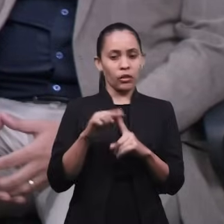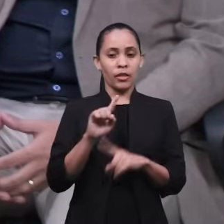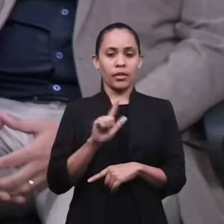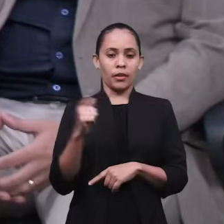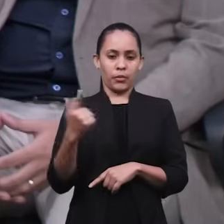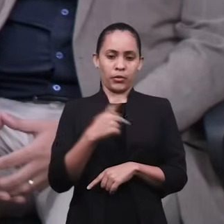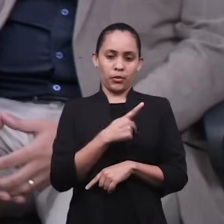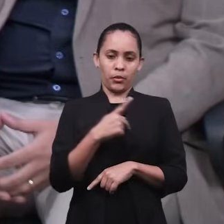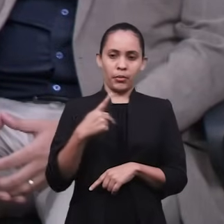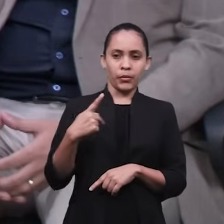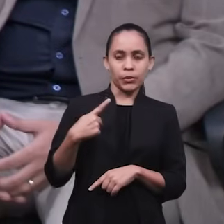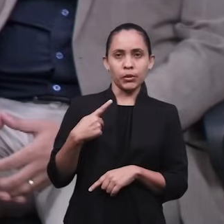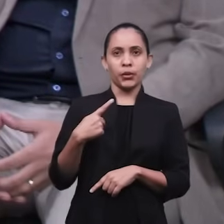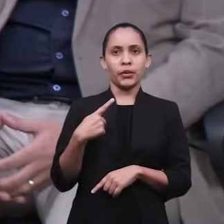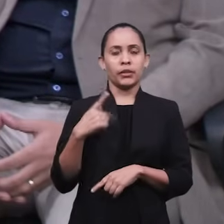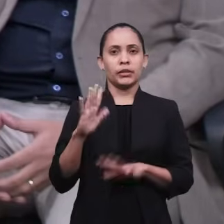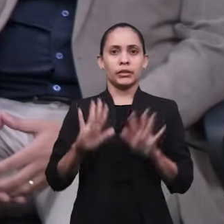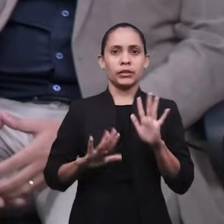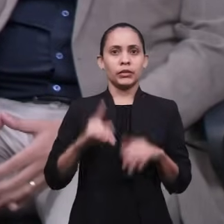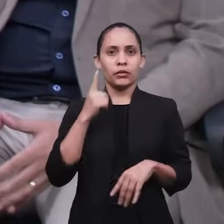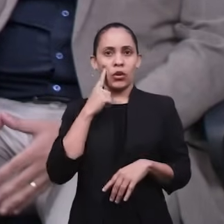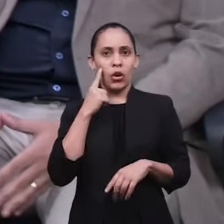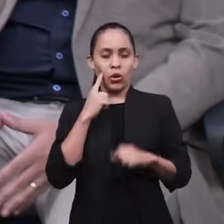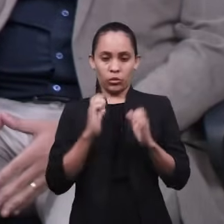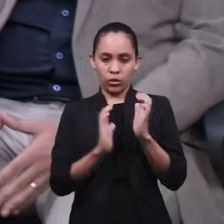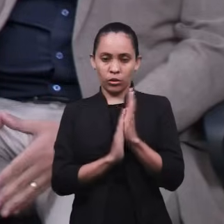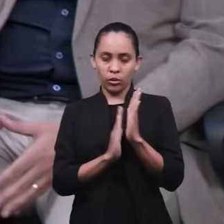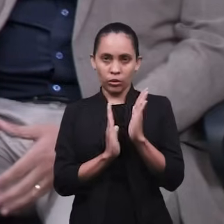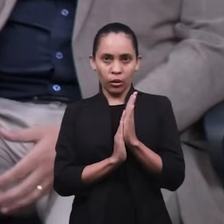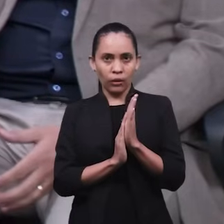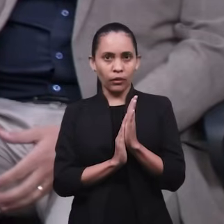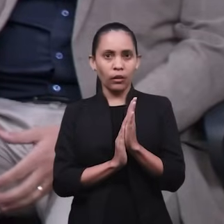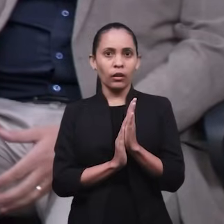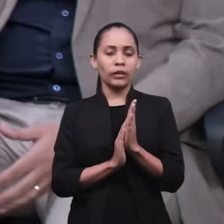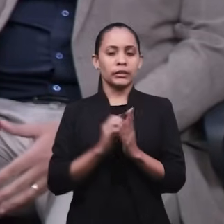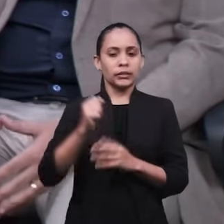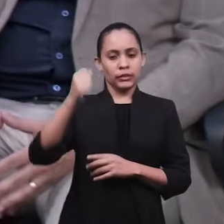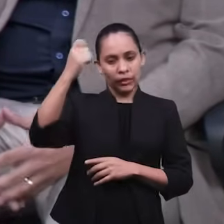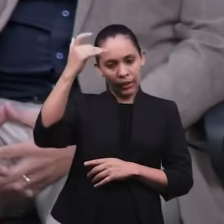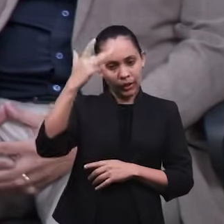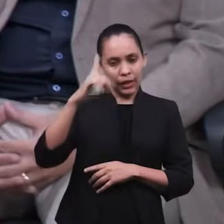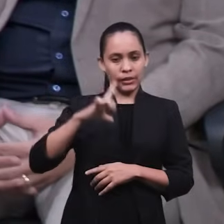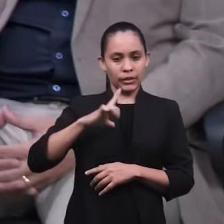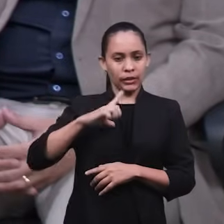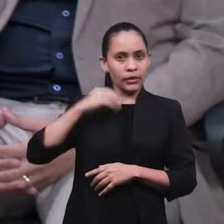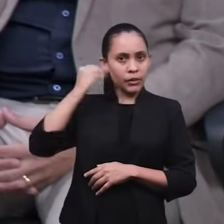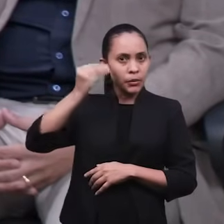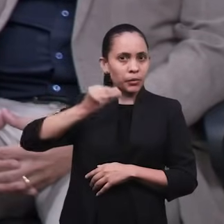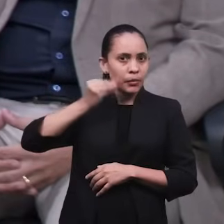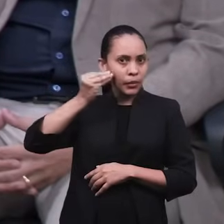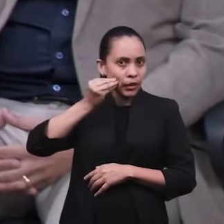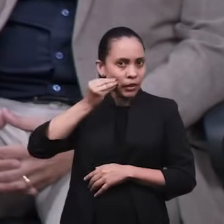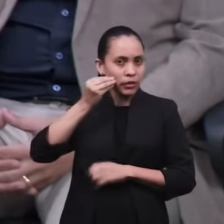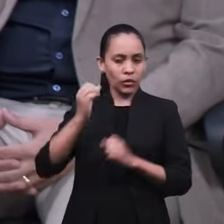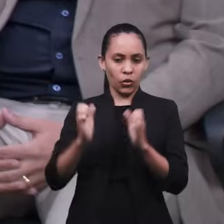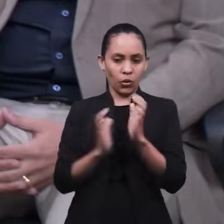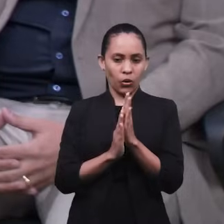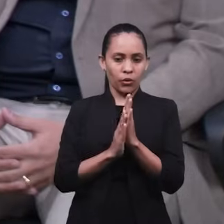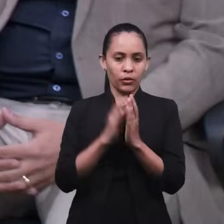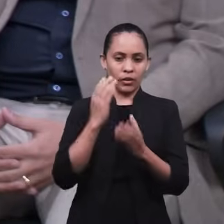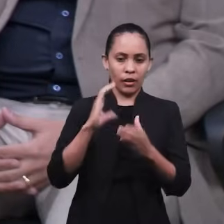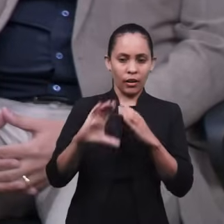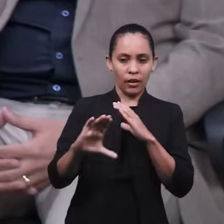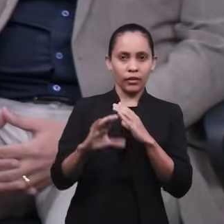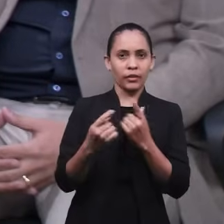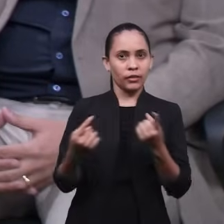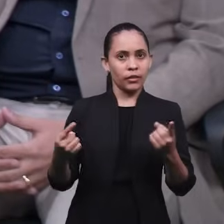o pastor vai administrando. Às vezes o louvor vê que é um louvor que tem graça, que tem experiência, então o louvor vai ser